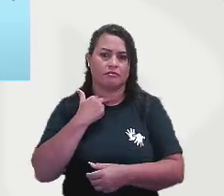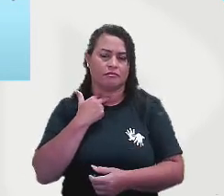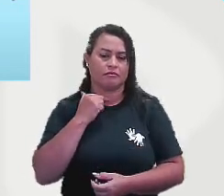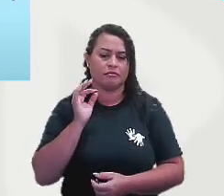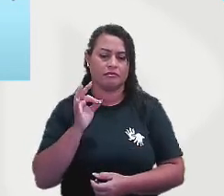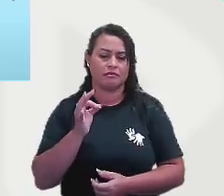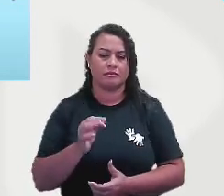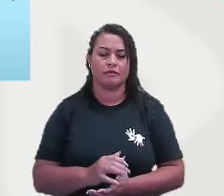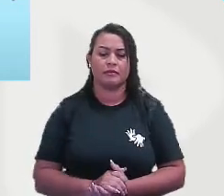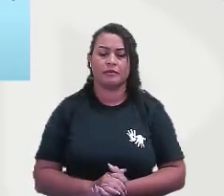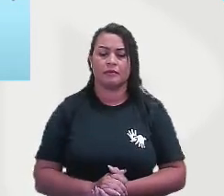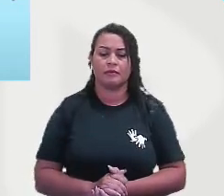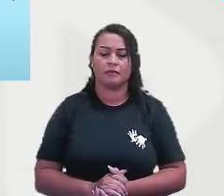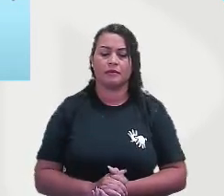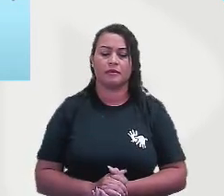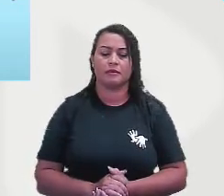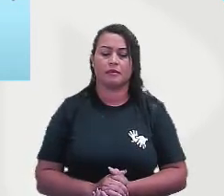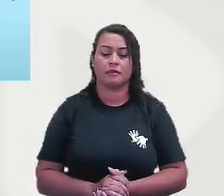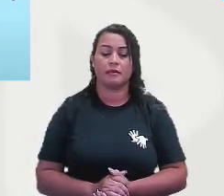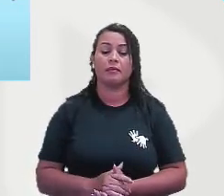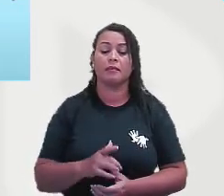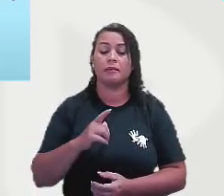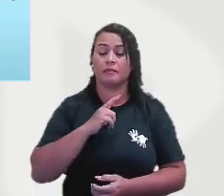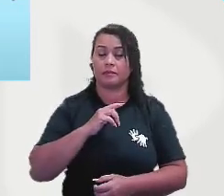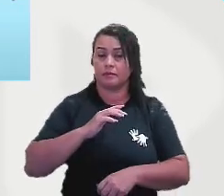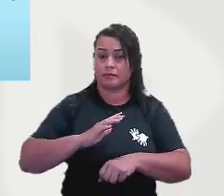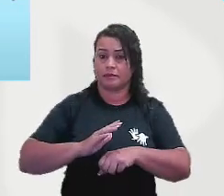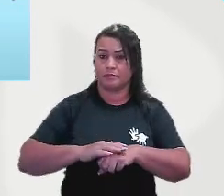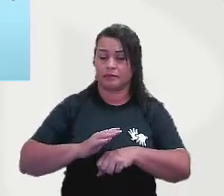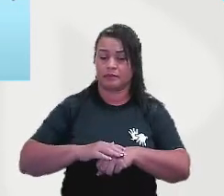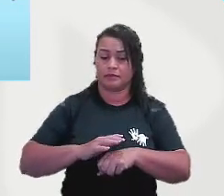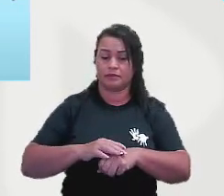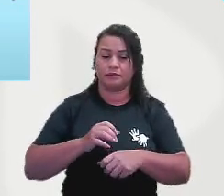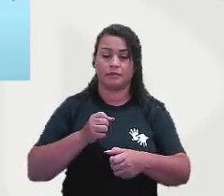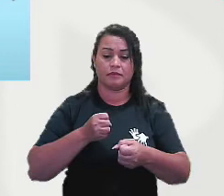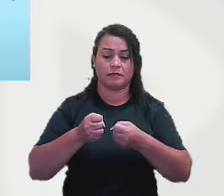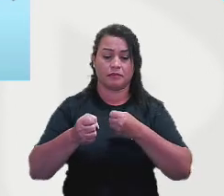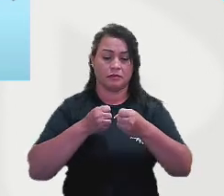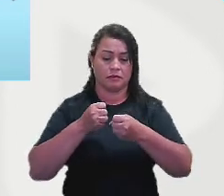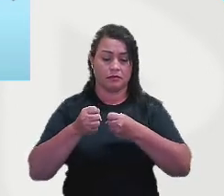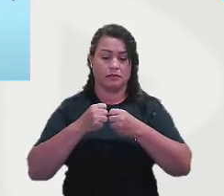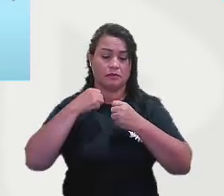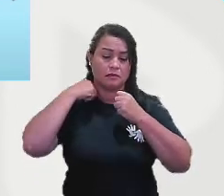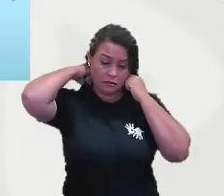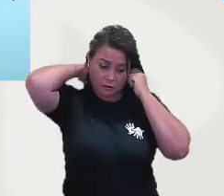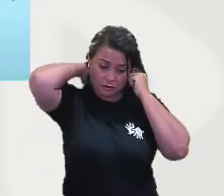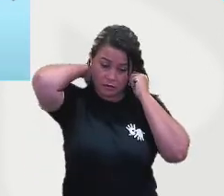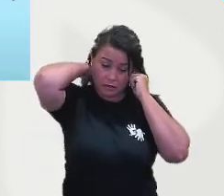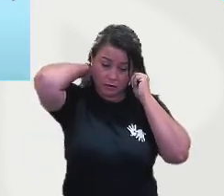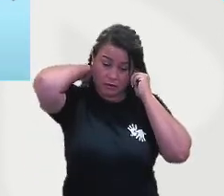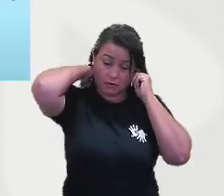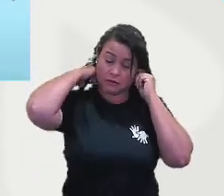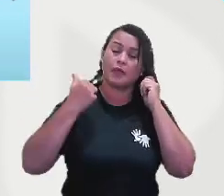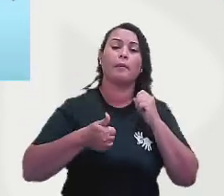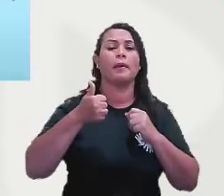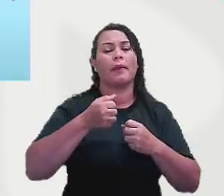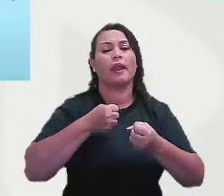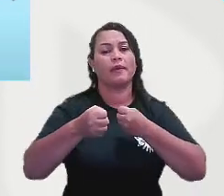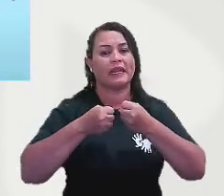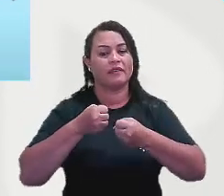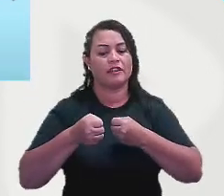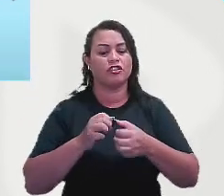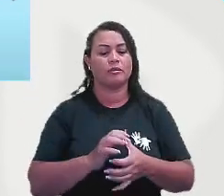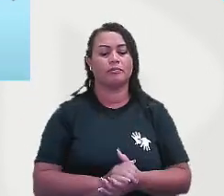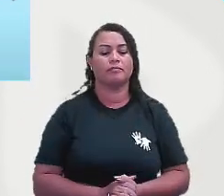certo? Então, aqui, ó, para produzir uma reportagem, você precisa, primeiramente, fazer